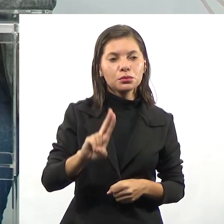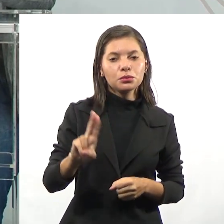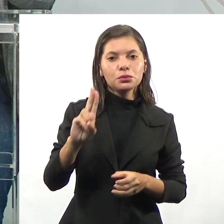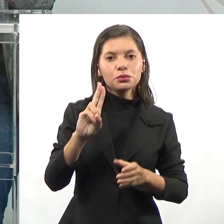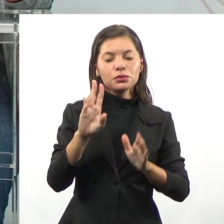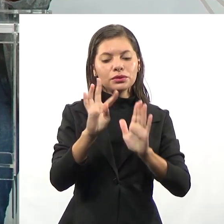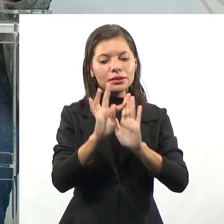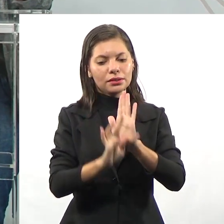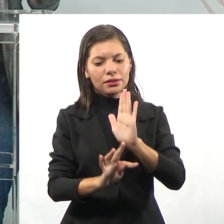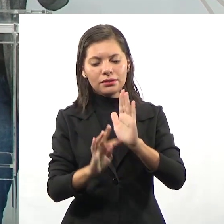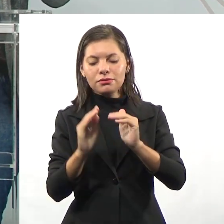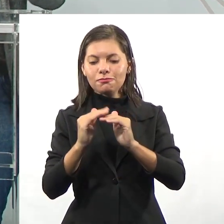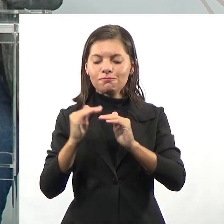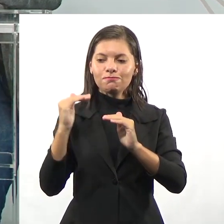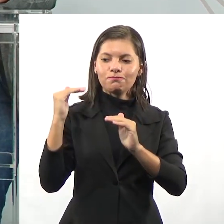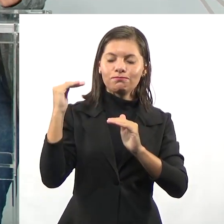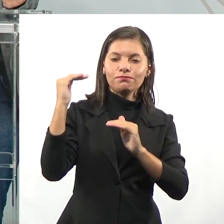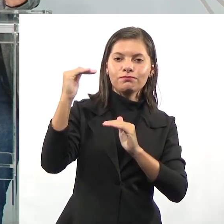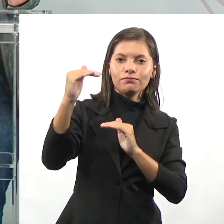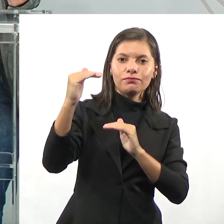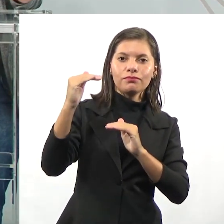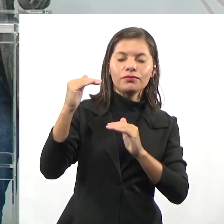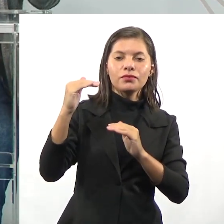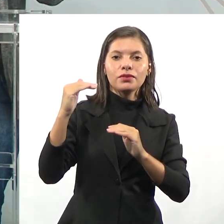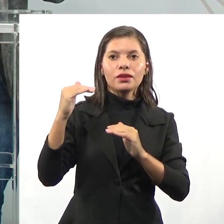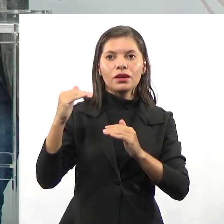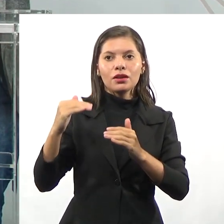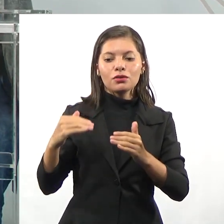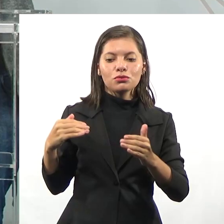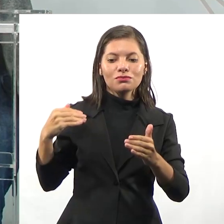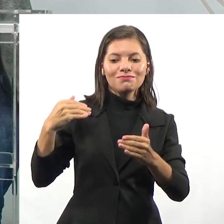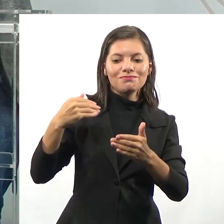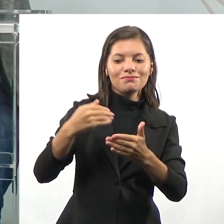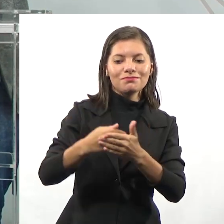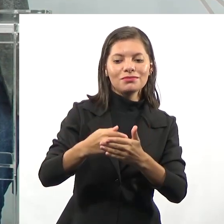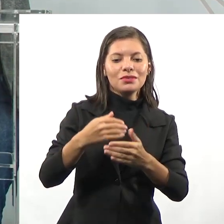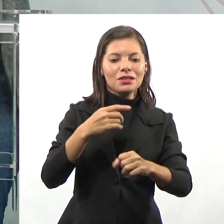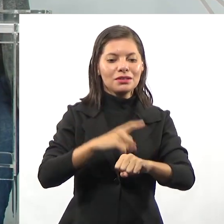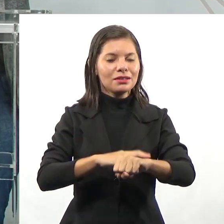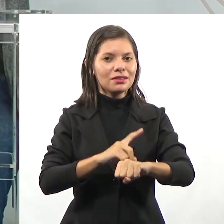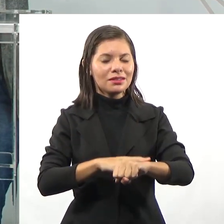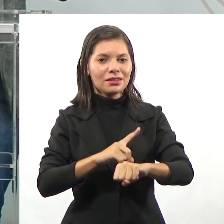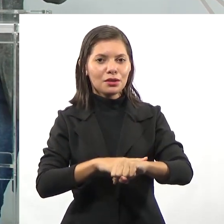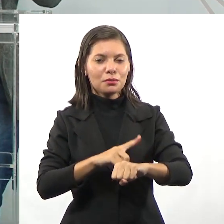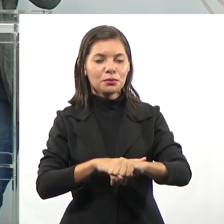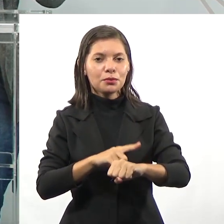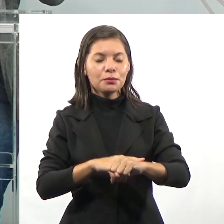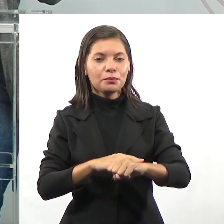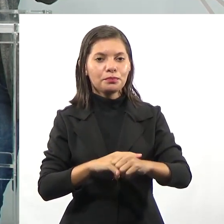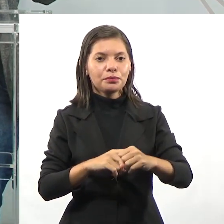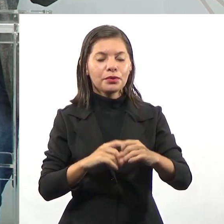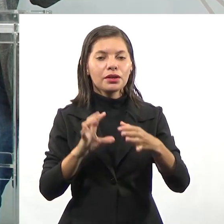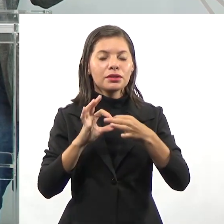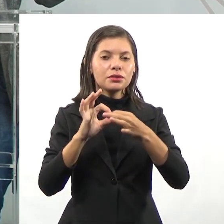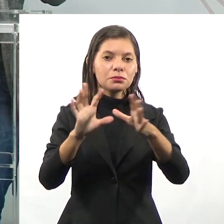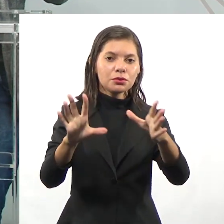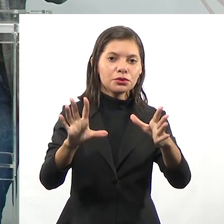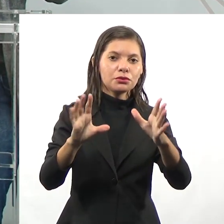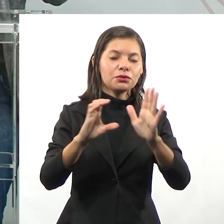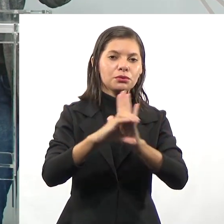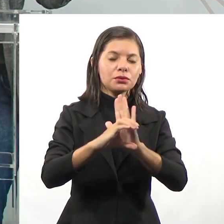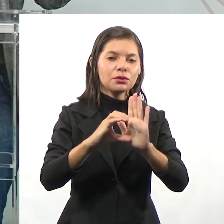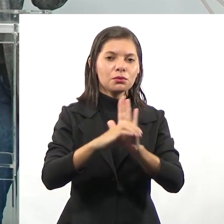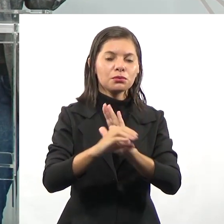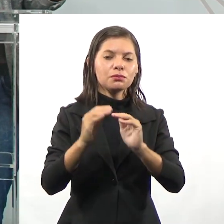o uso de hipertexto e a sua evolução ao longo do tempo, saindo lá desde a disponibilização de conteúdos até o